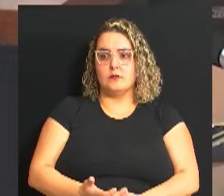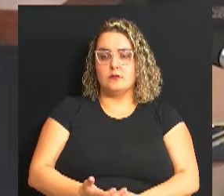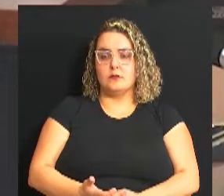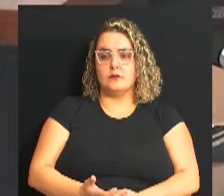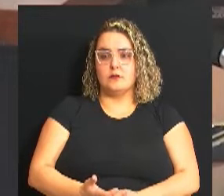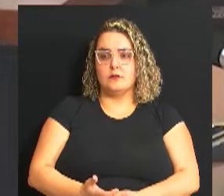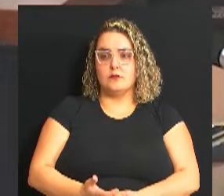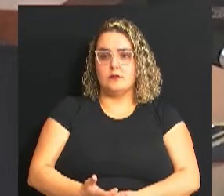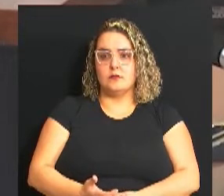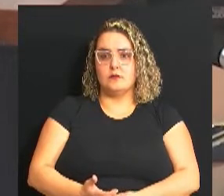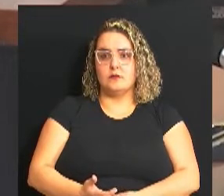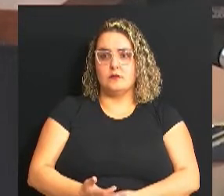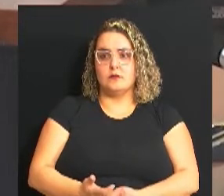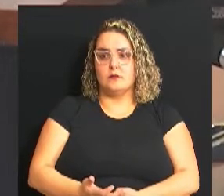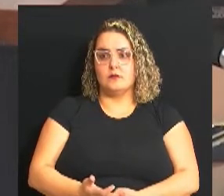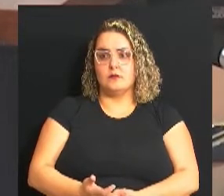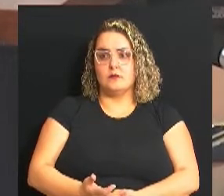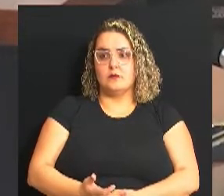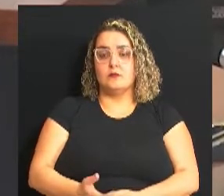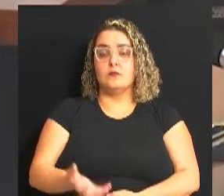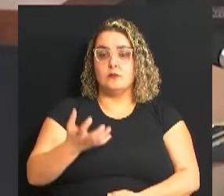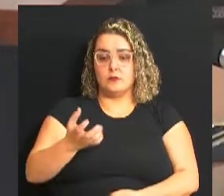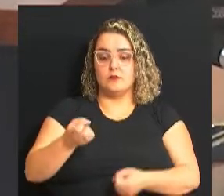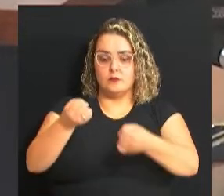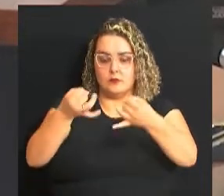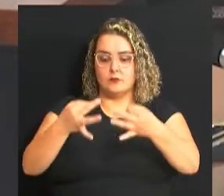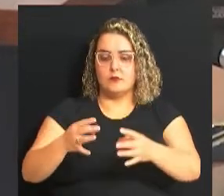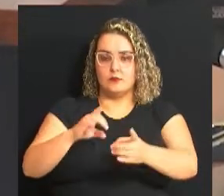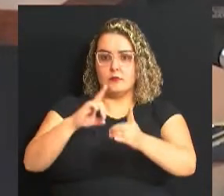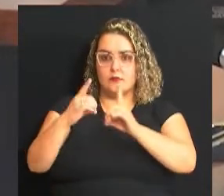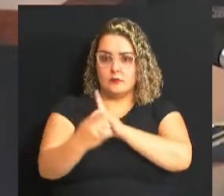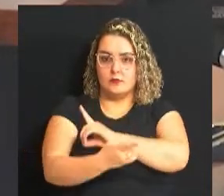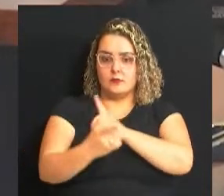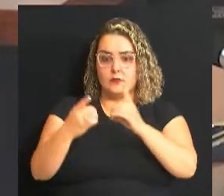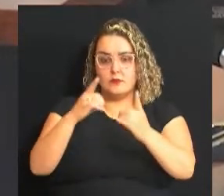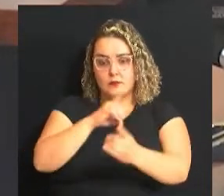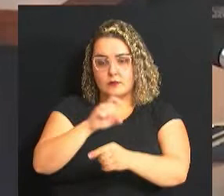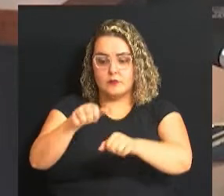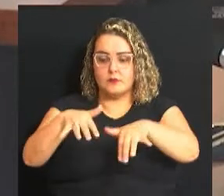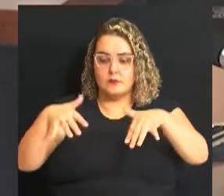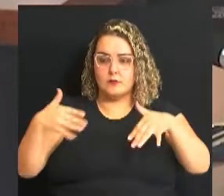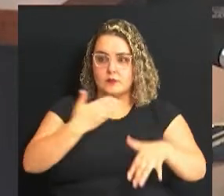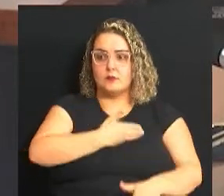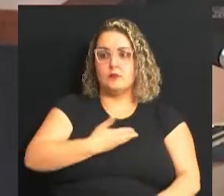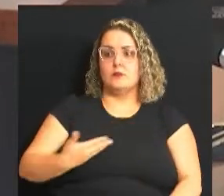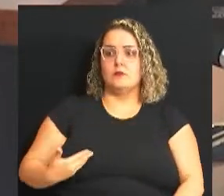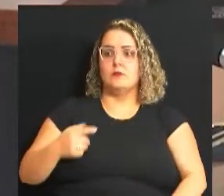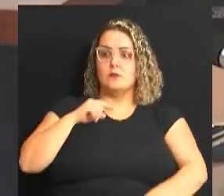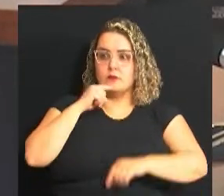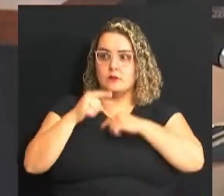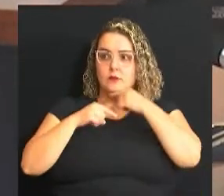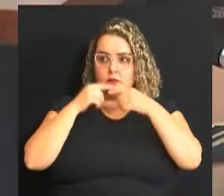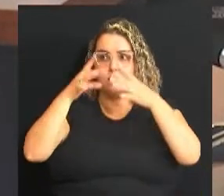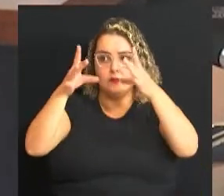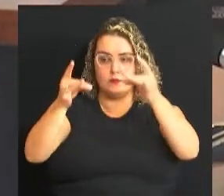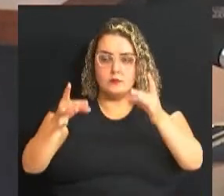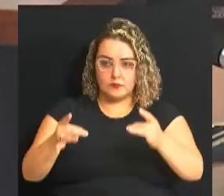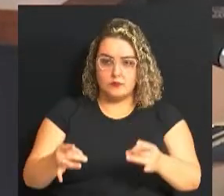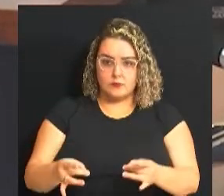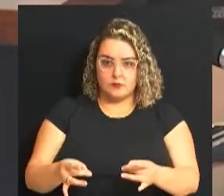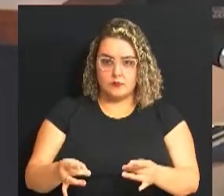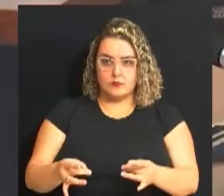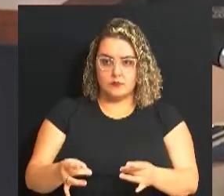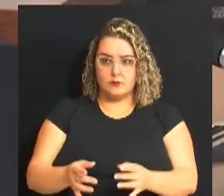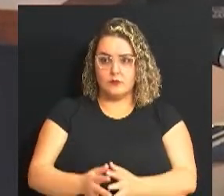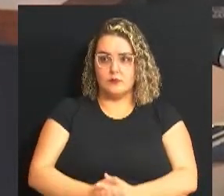audiência, para que nós possamos já, qualquer dúvida, já com as condições já colocadas, num,